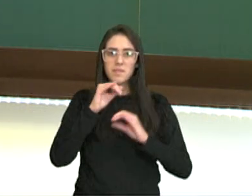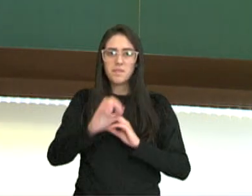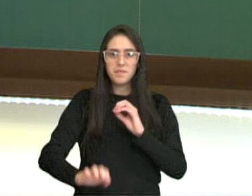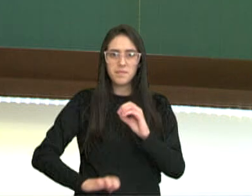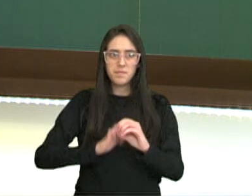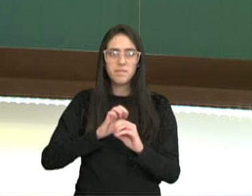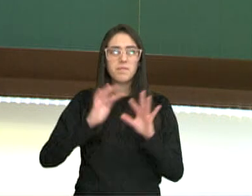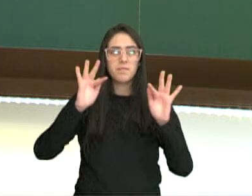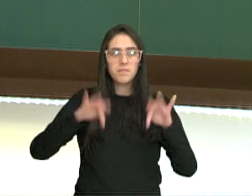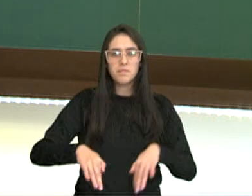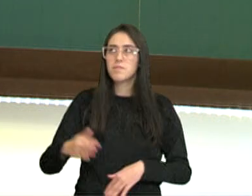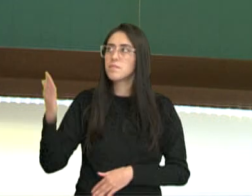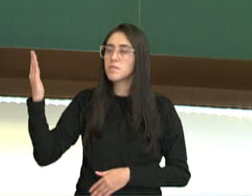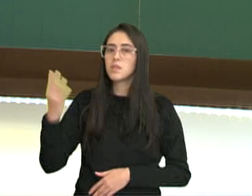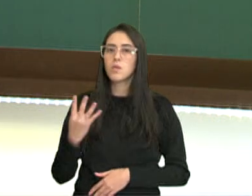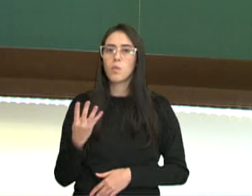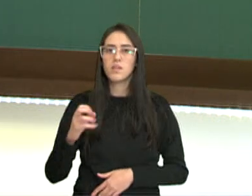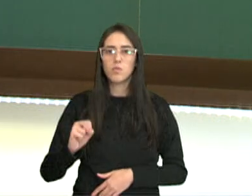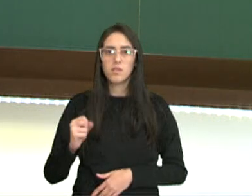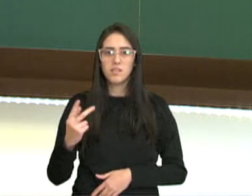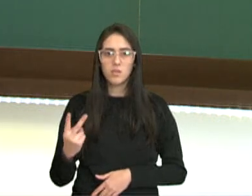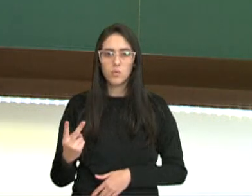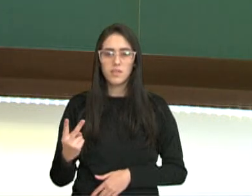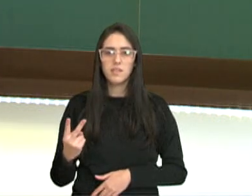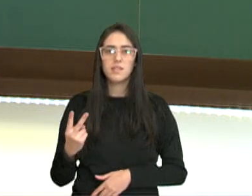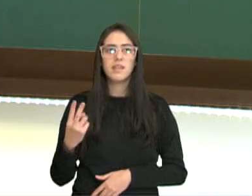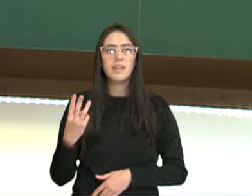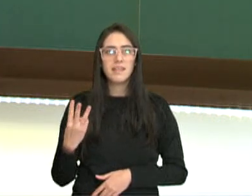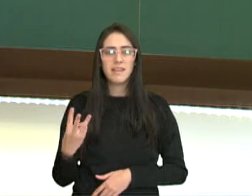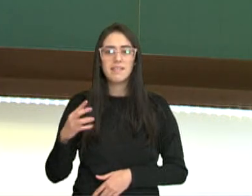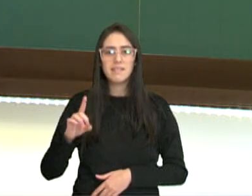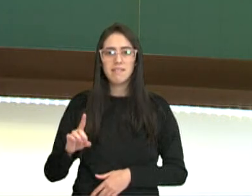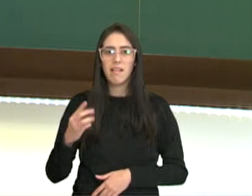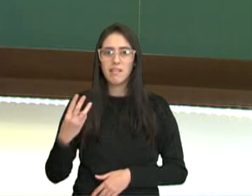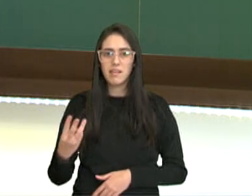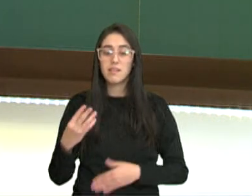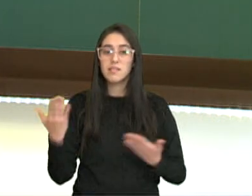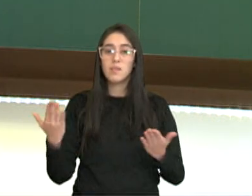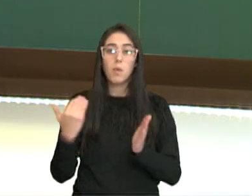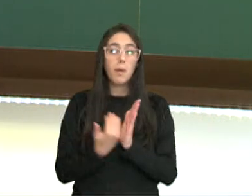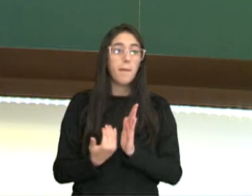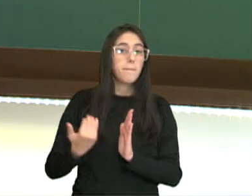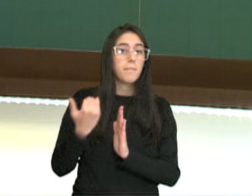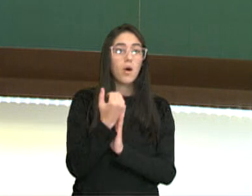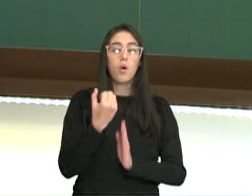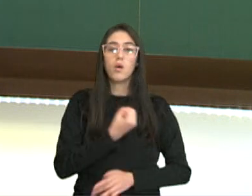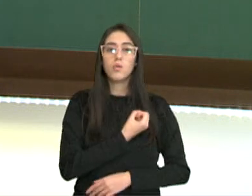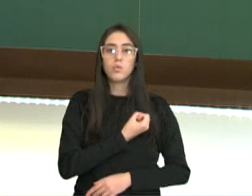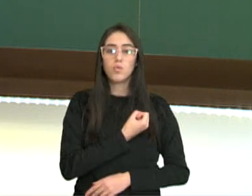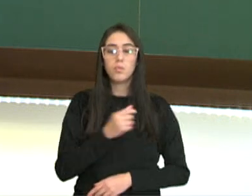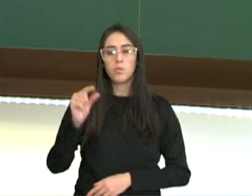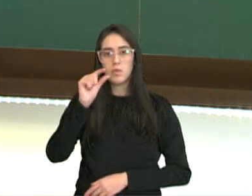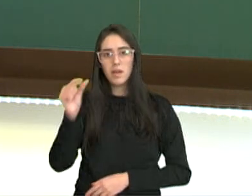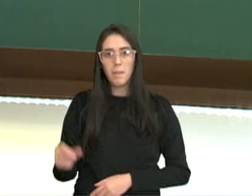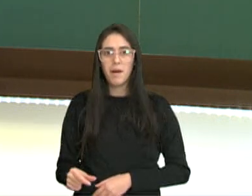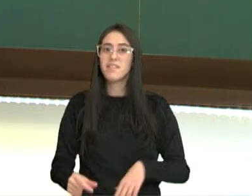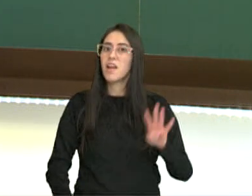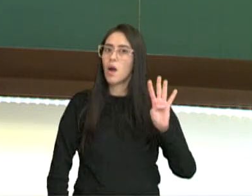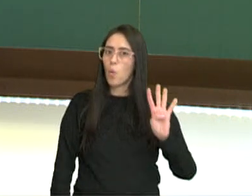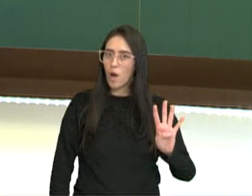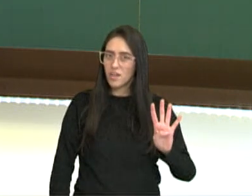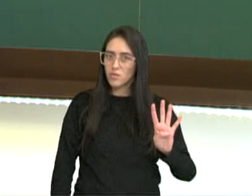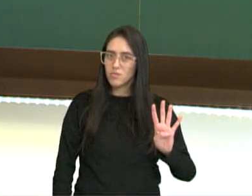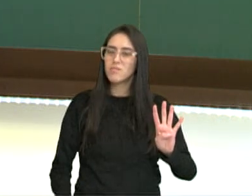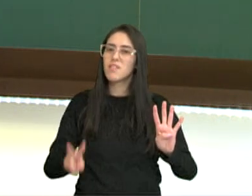lá, 4s2, 3d3. Então, o maior número de camada é a camada 4. Então, a camada de valência